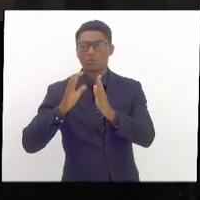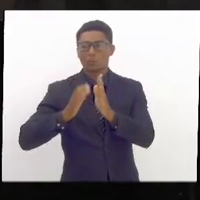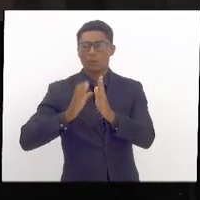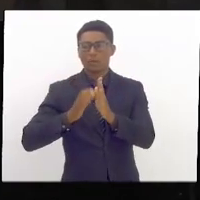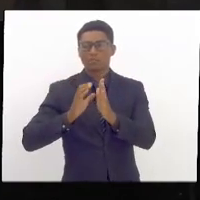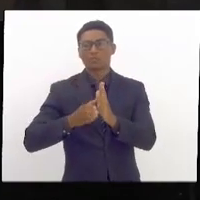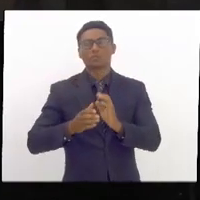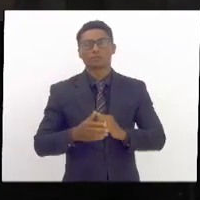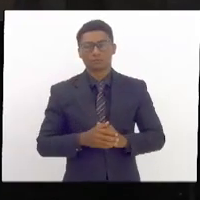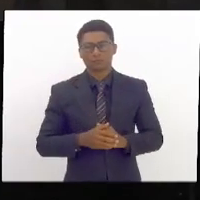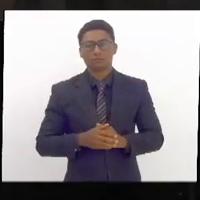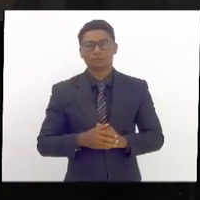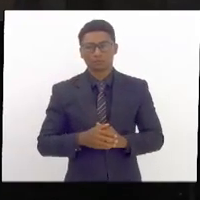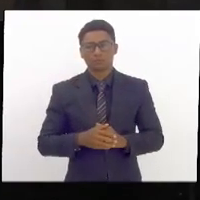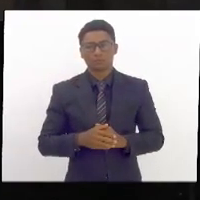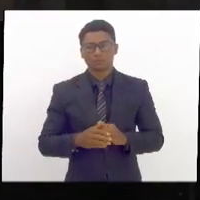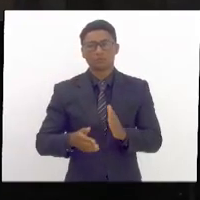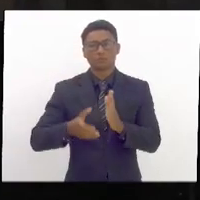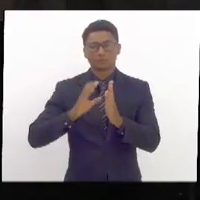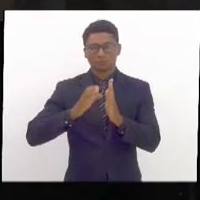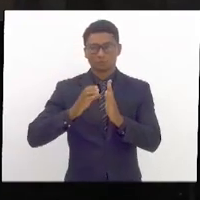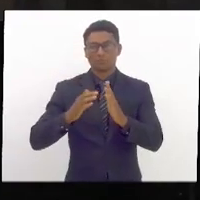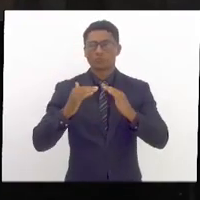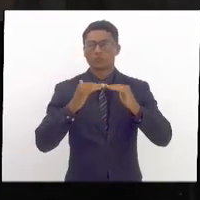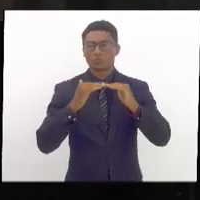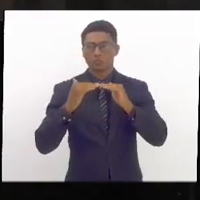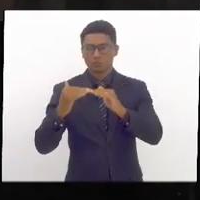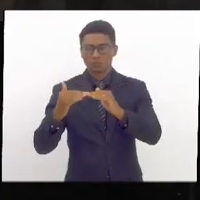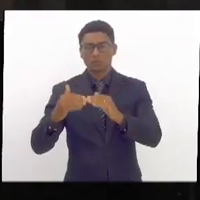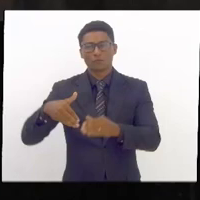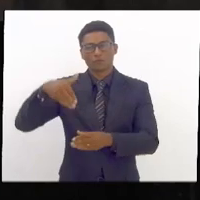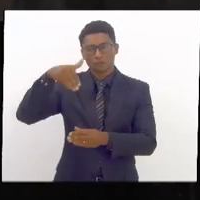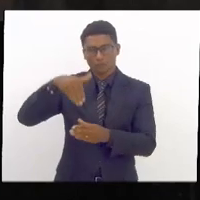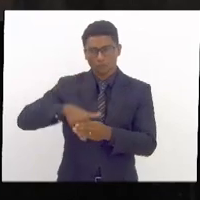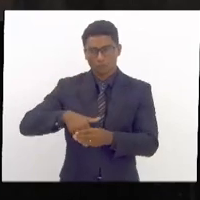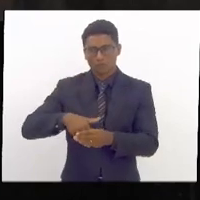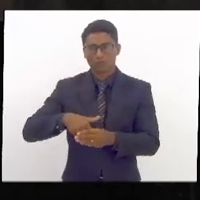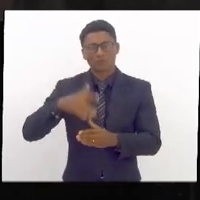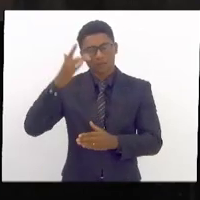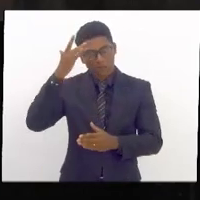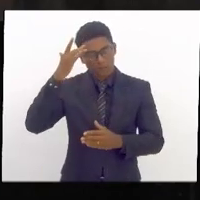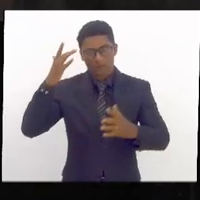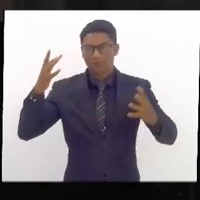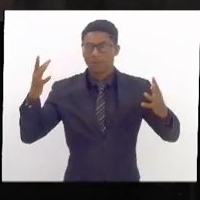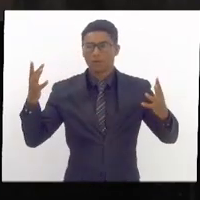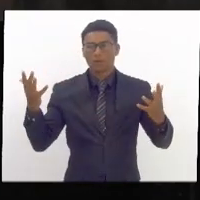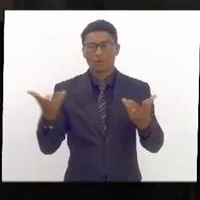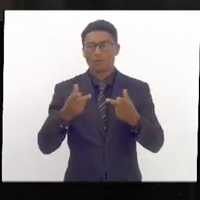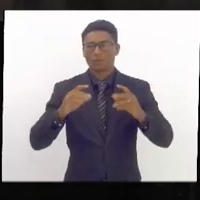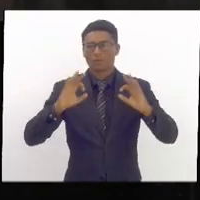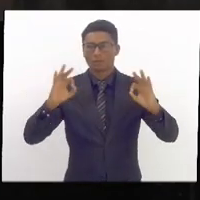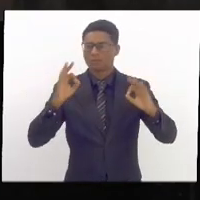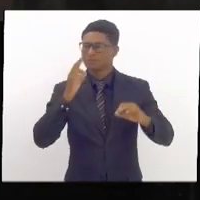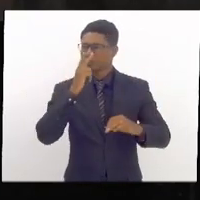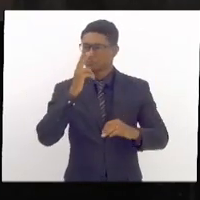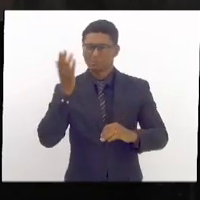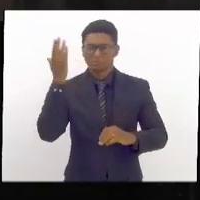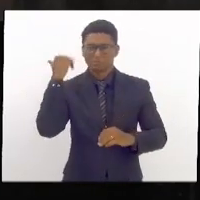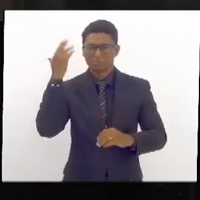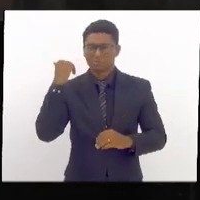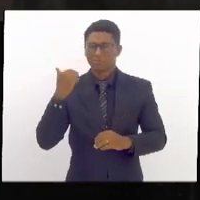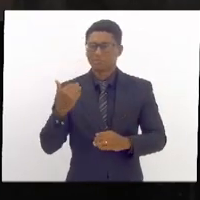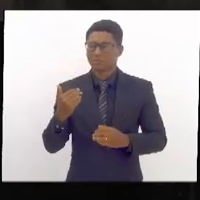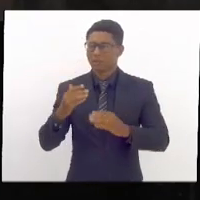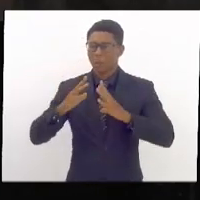bom, voto de bancada, isso é uma outra coisa que eu acho maravilhoso, parece que tinha se perdido,